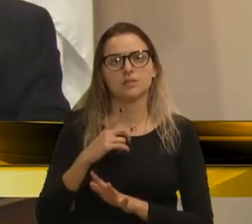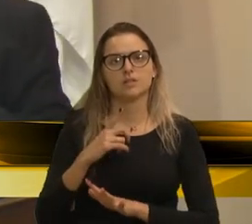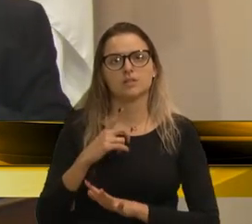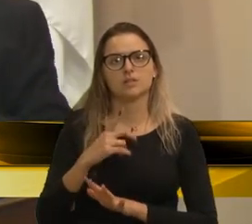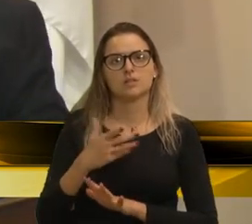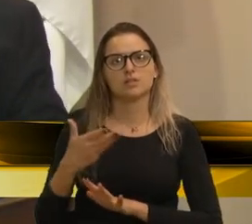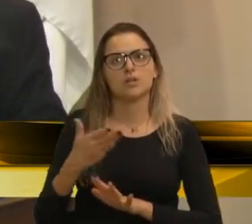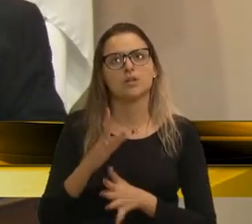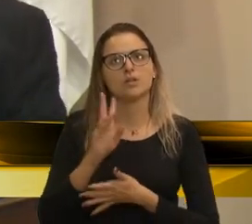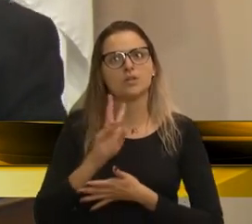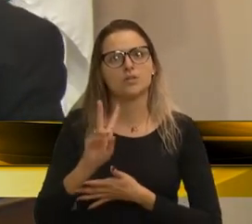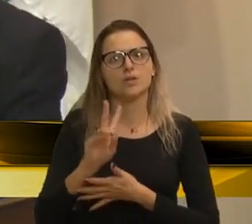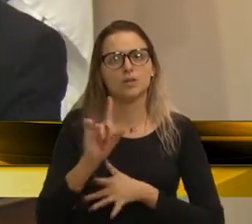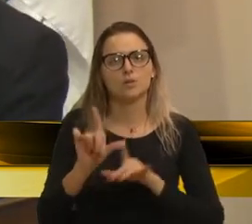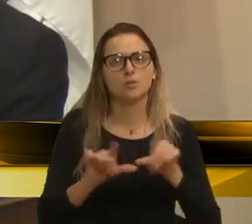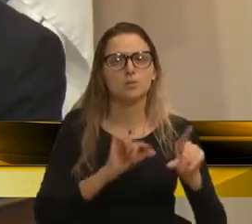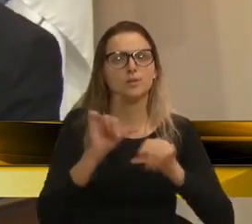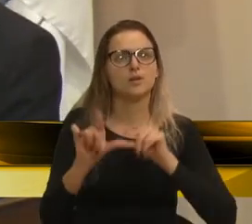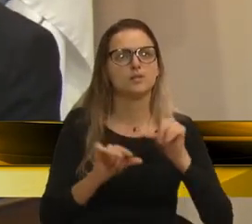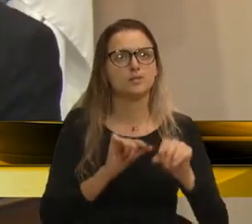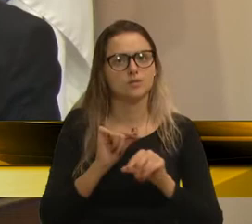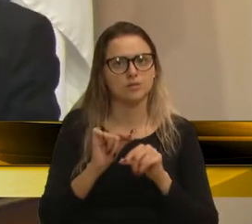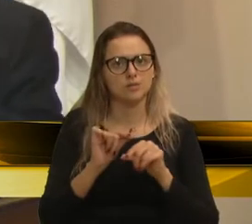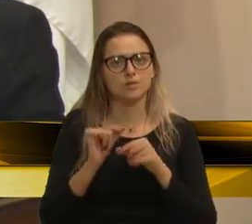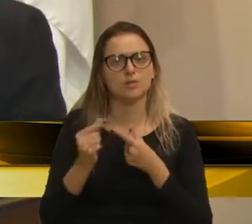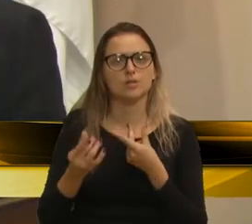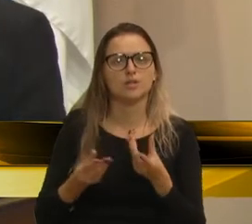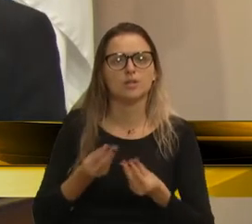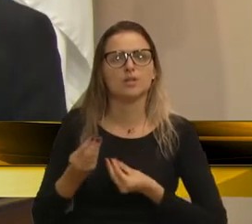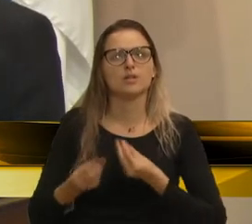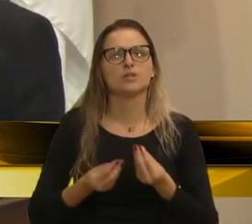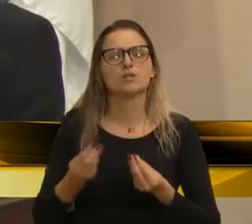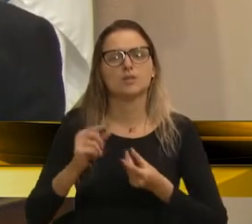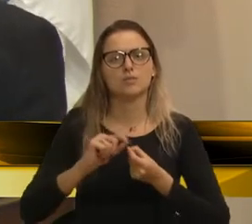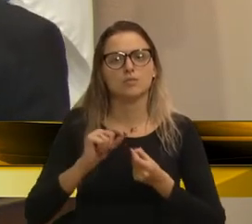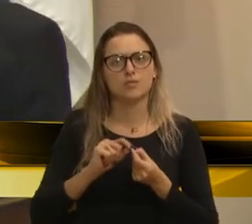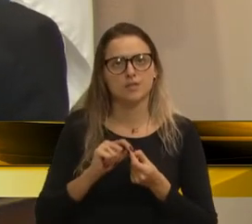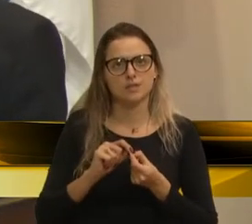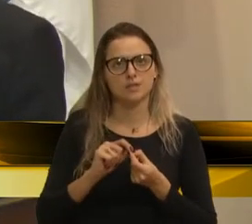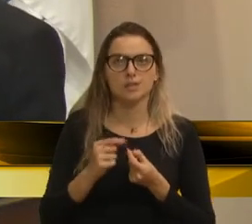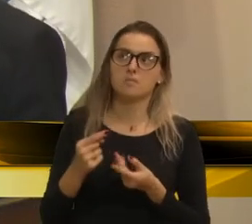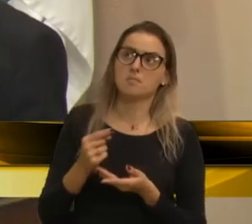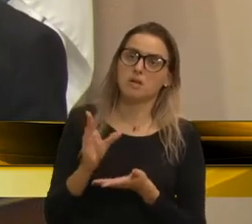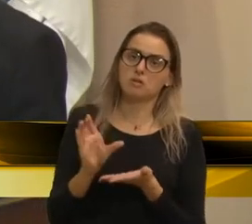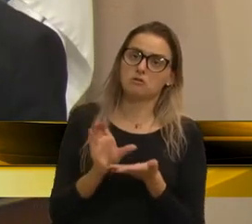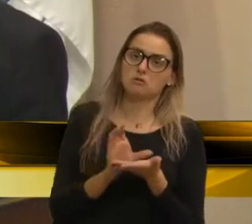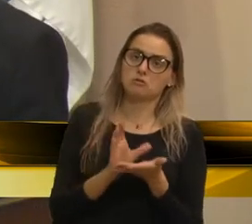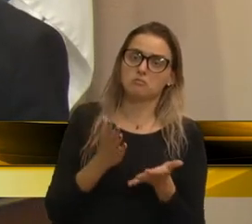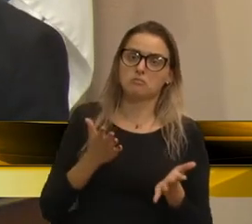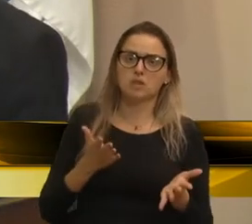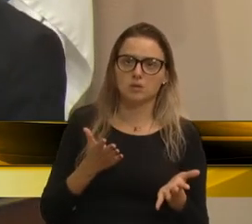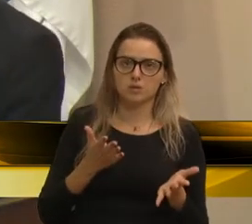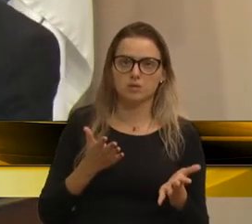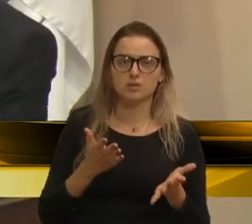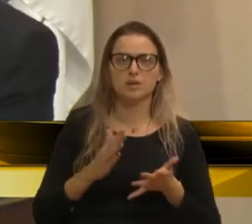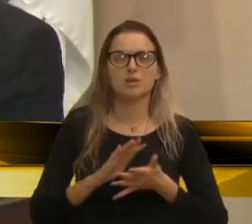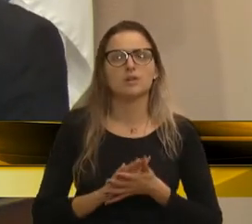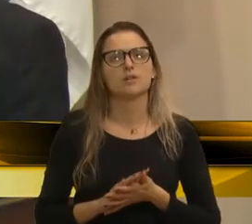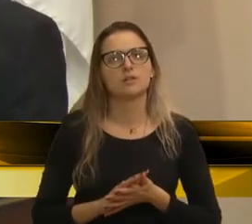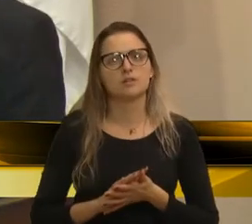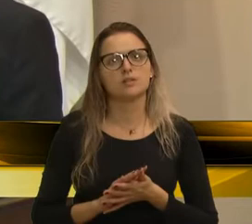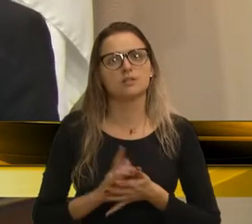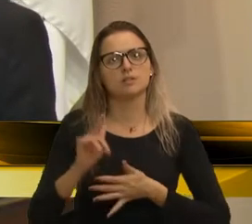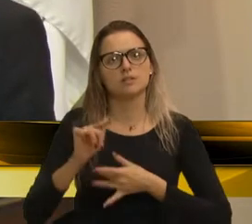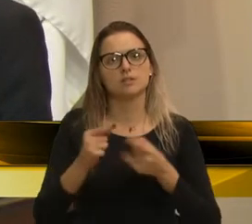essa é uma decisão política, olha, vamos colocar mais ou menos recursos no financiamento, bom, é uma decisão política. E a gente contesta,